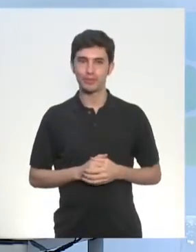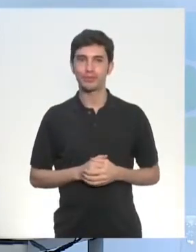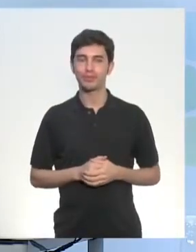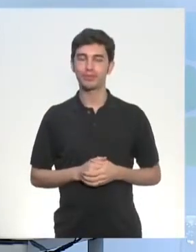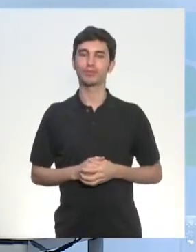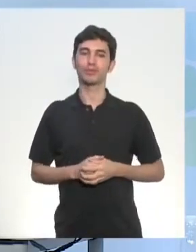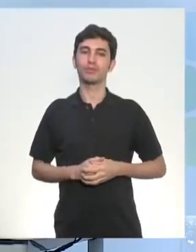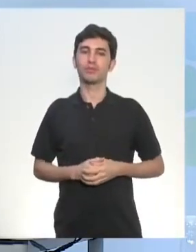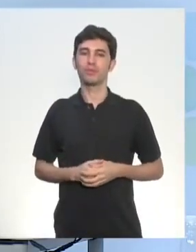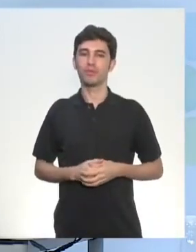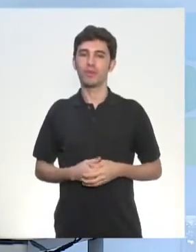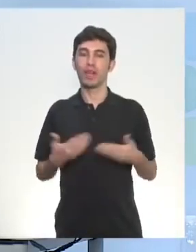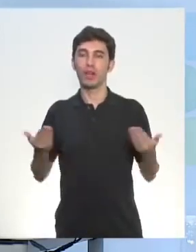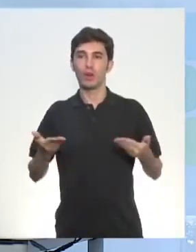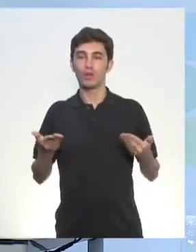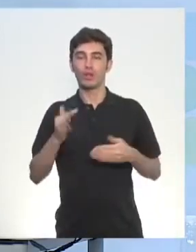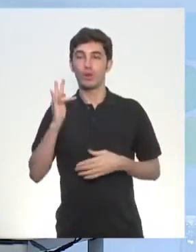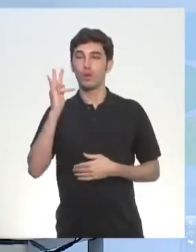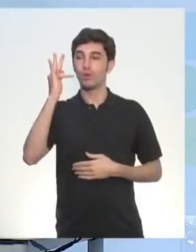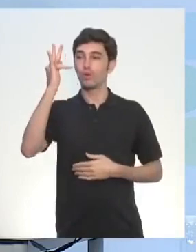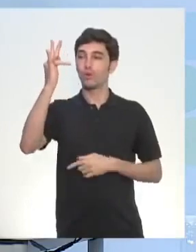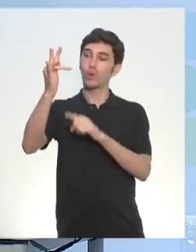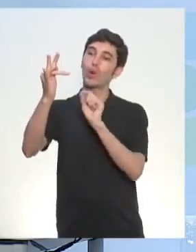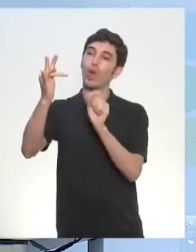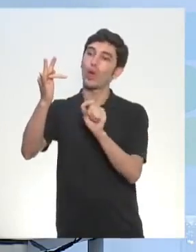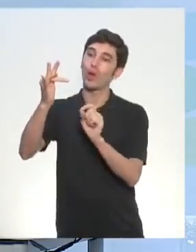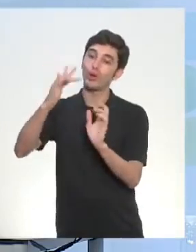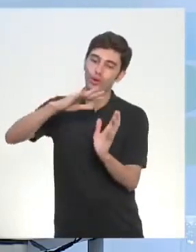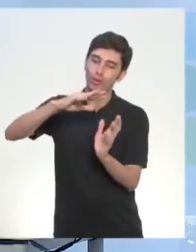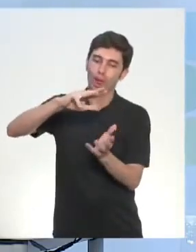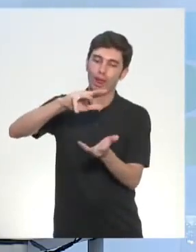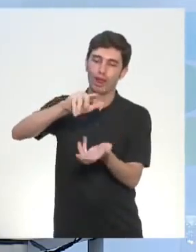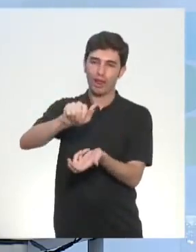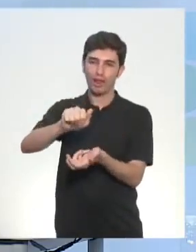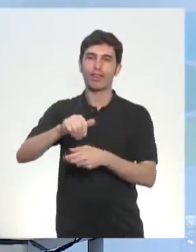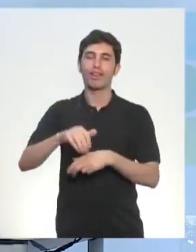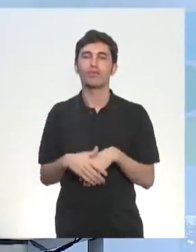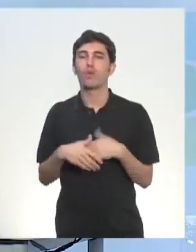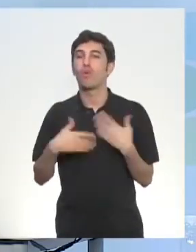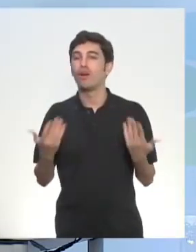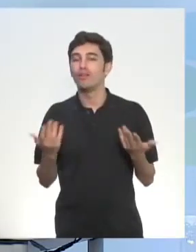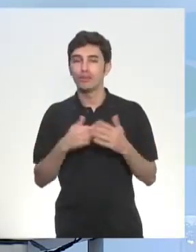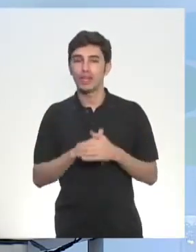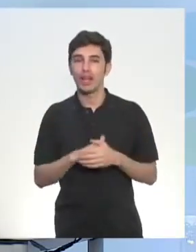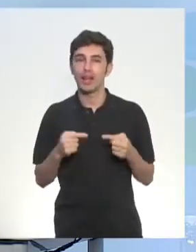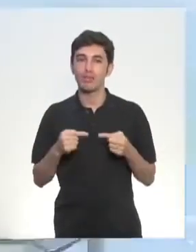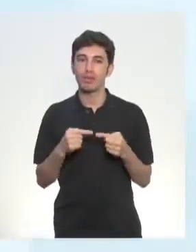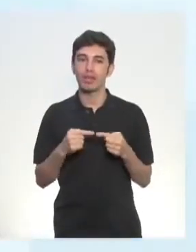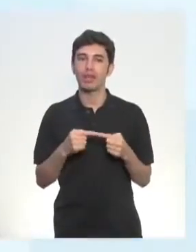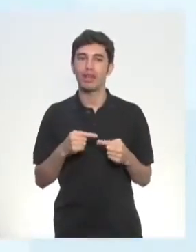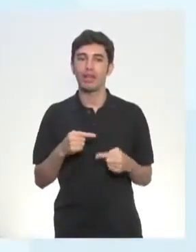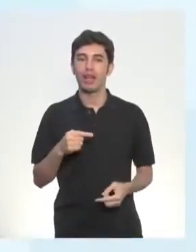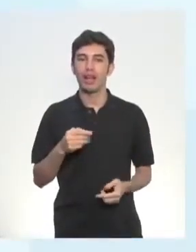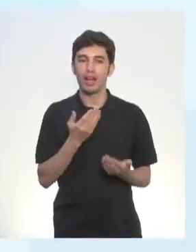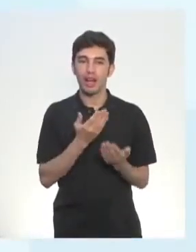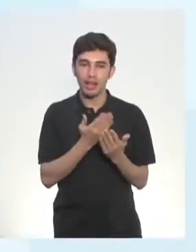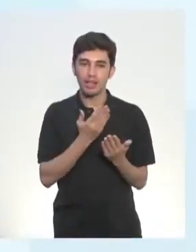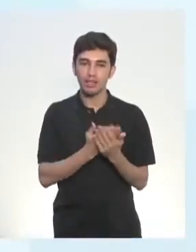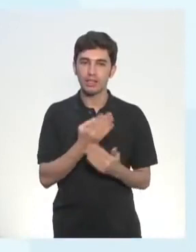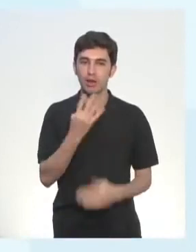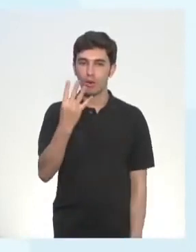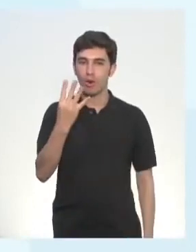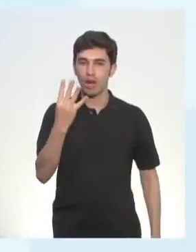falar sobre o futuro do planeta, The Future of the Planet, que está aqui. Então está na lição 4 do caderno do aluno. Mas tem essas